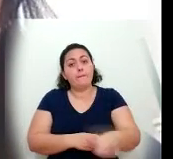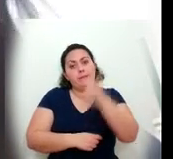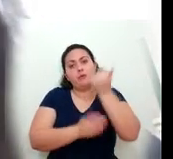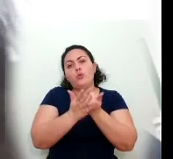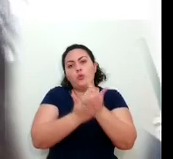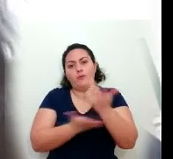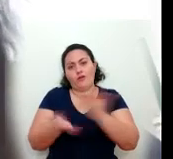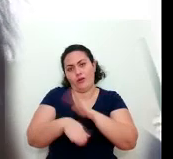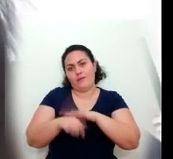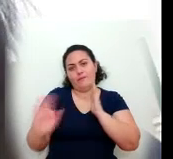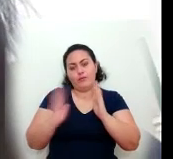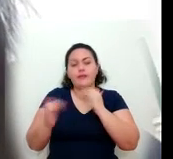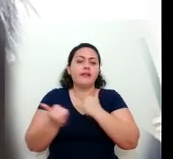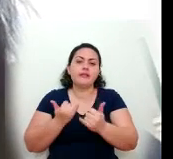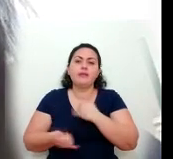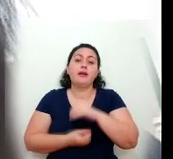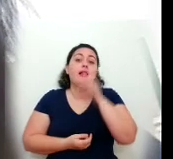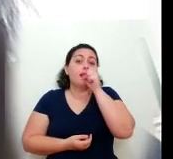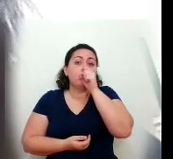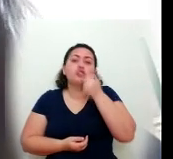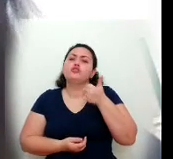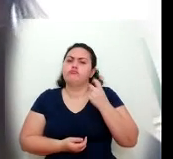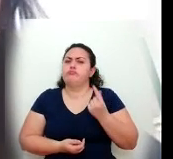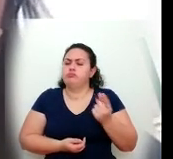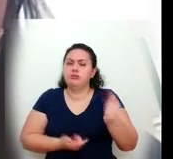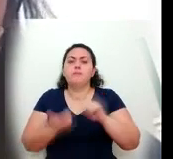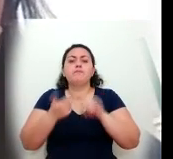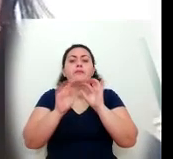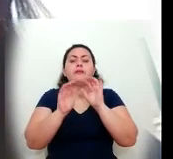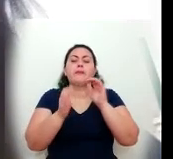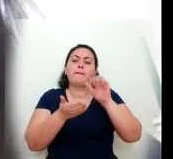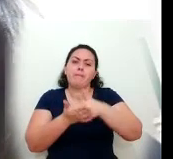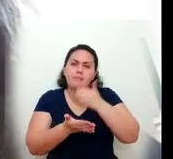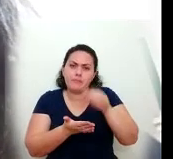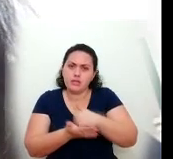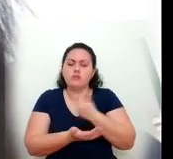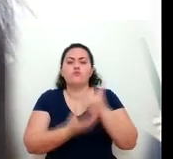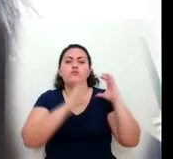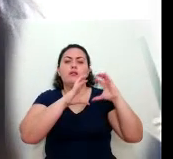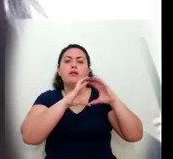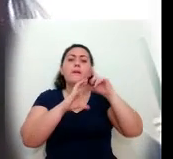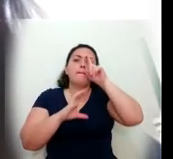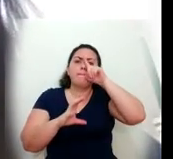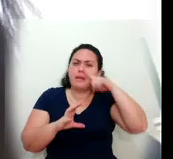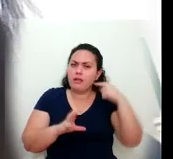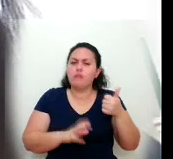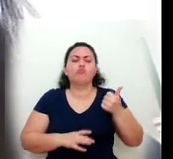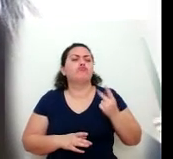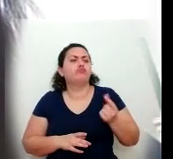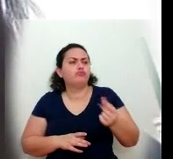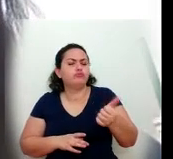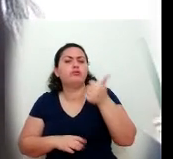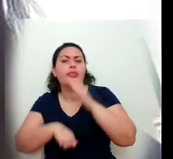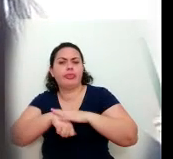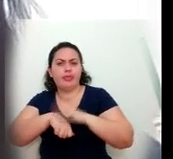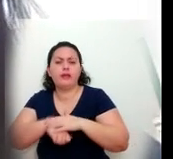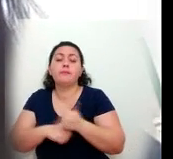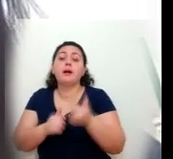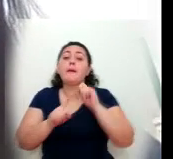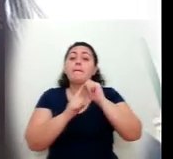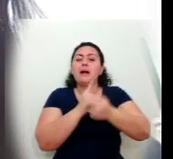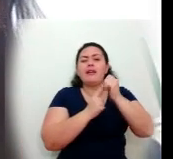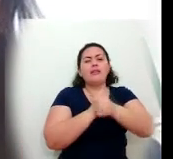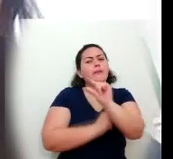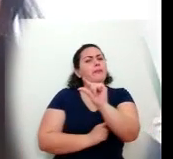são melhores que se compre nesse período, né? Laranjas duram bem, né? Mamão, melão, né? São frutas que têm uma durabilidade